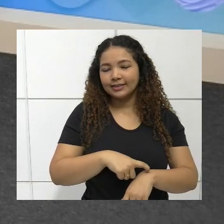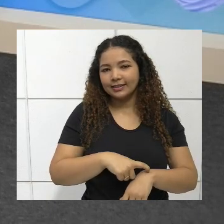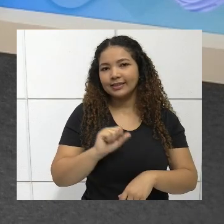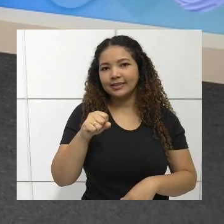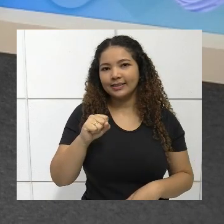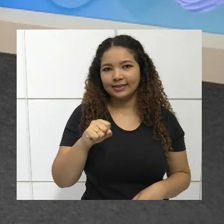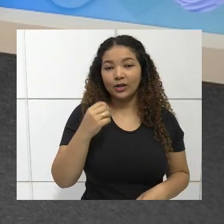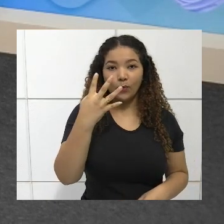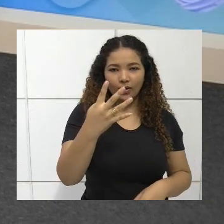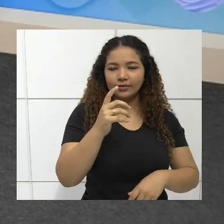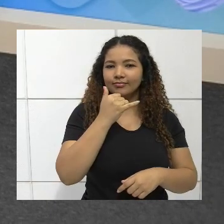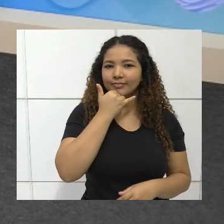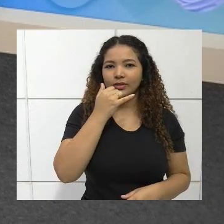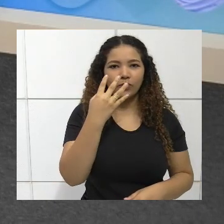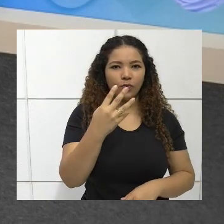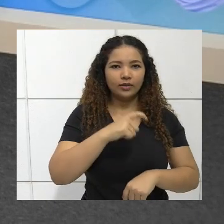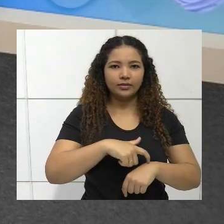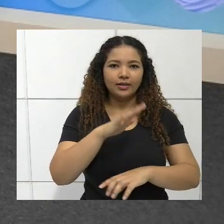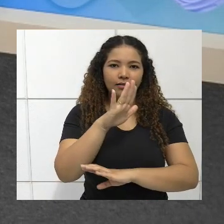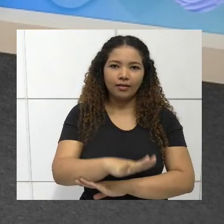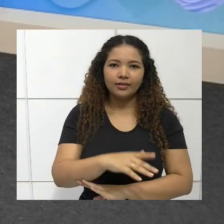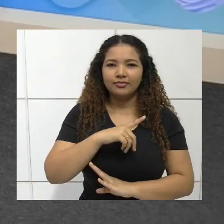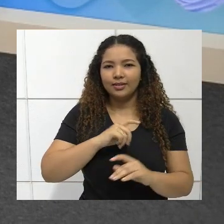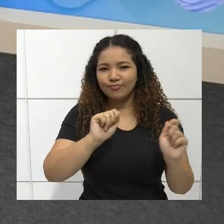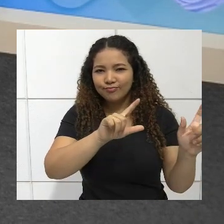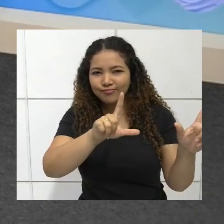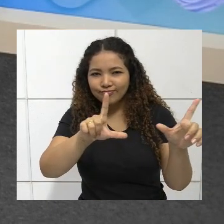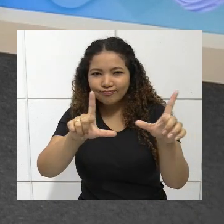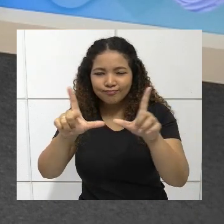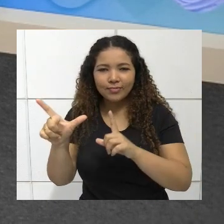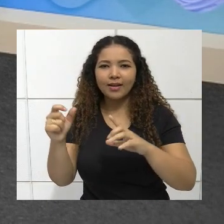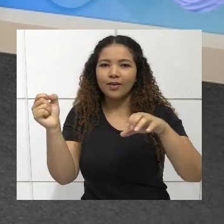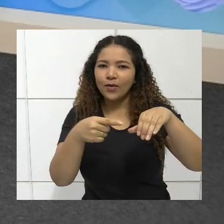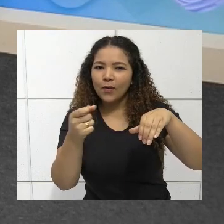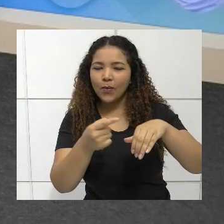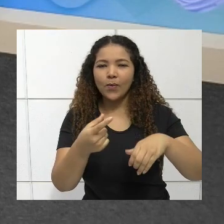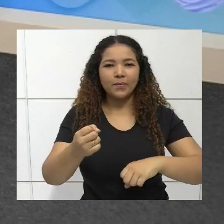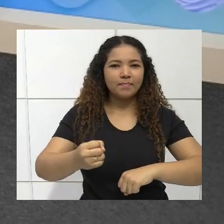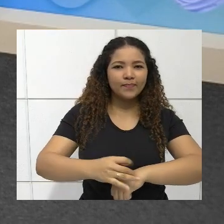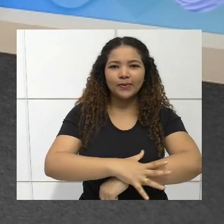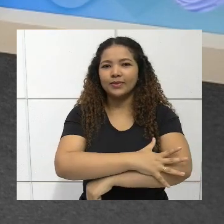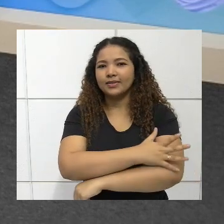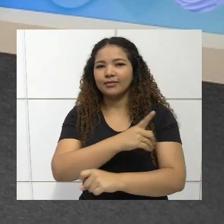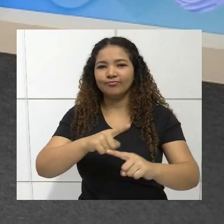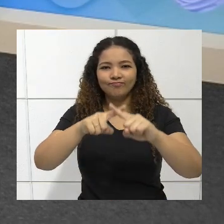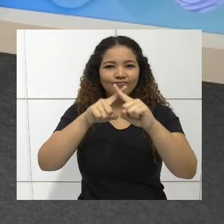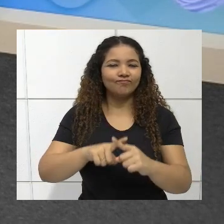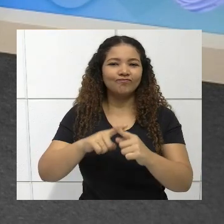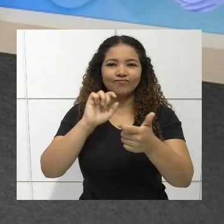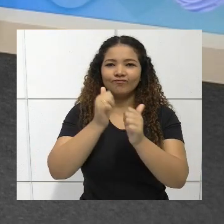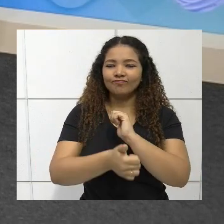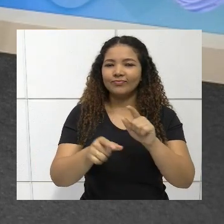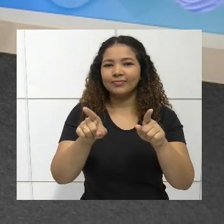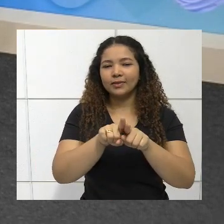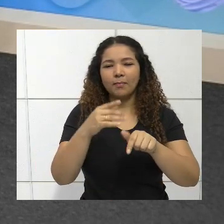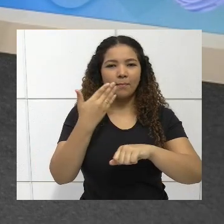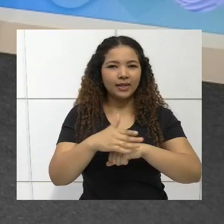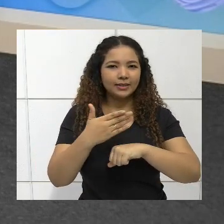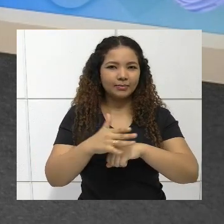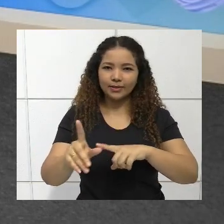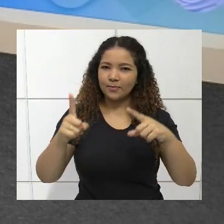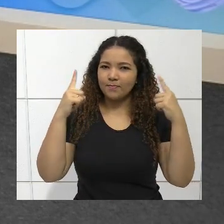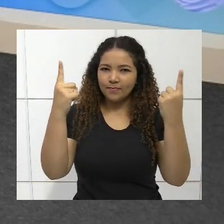Rede TV Esporte, não é? Com imagens da partida, com os gols, com as emoções dessa partida, com a participação da torcida no